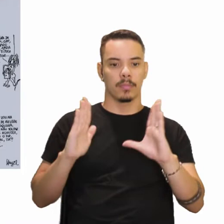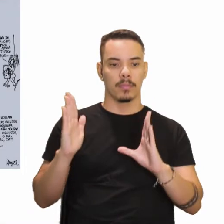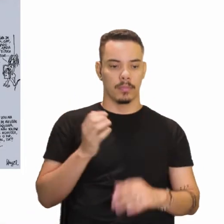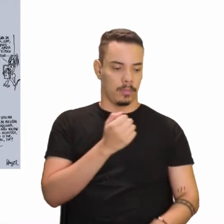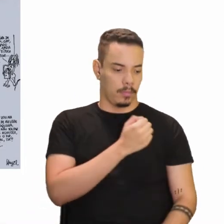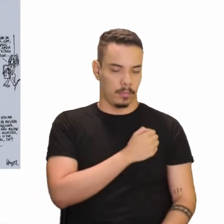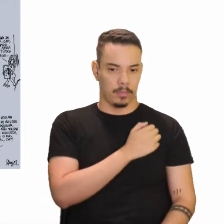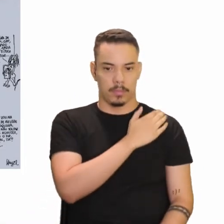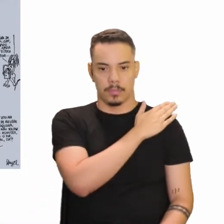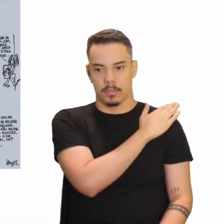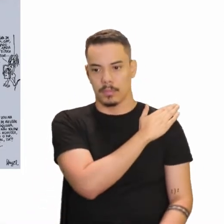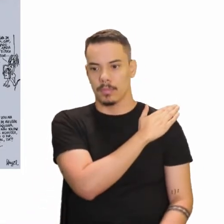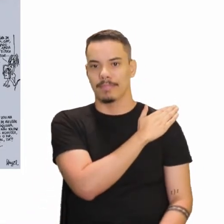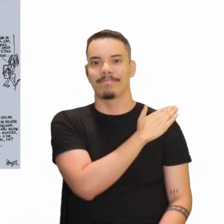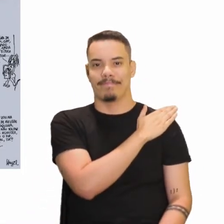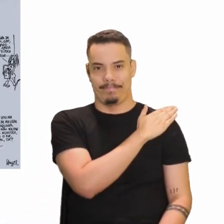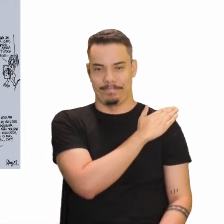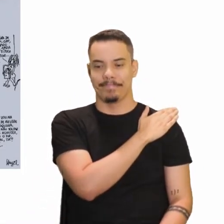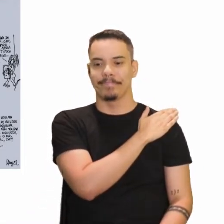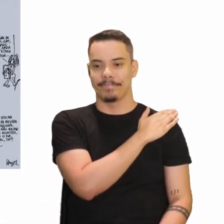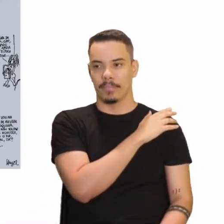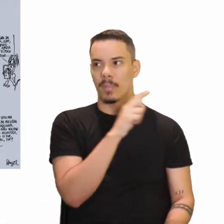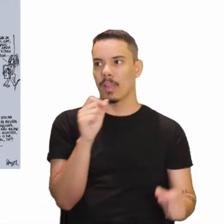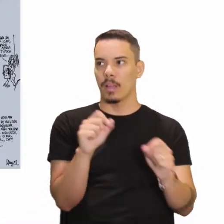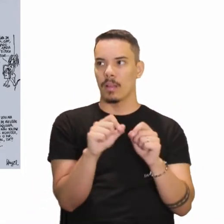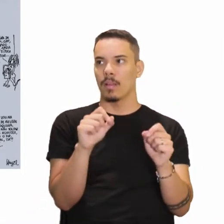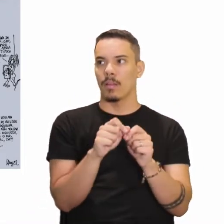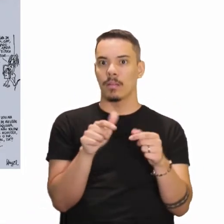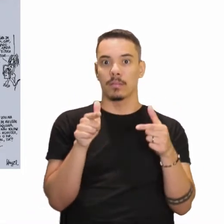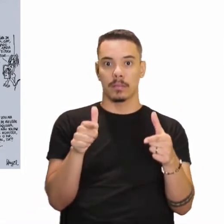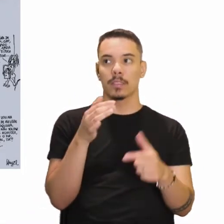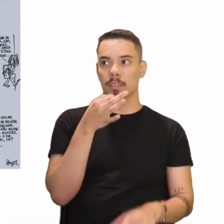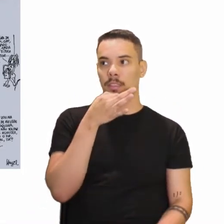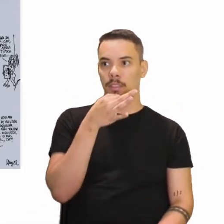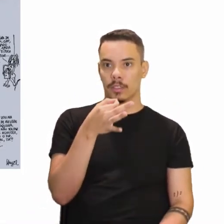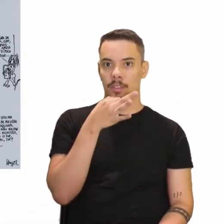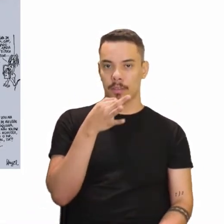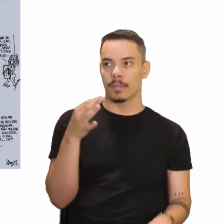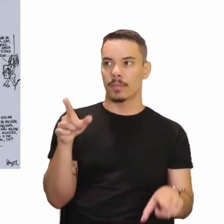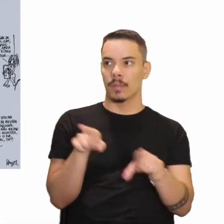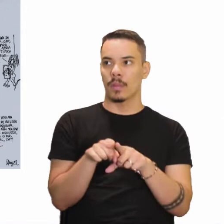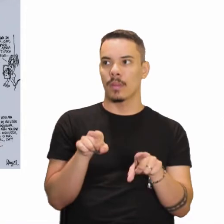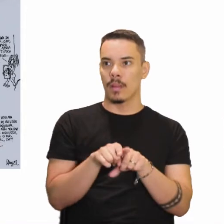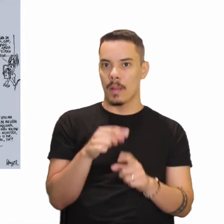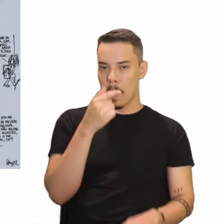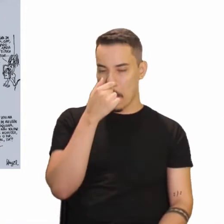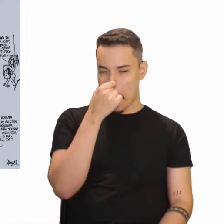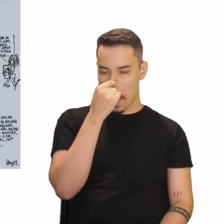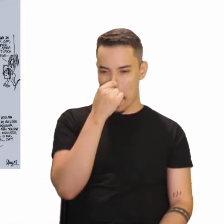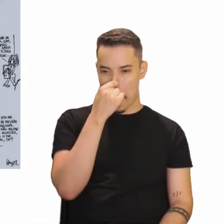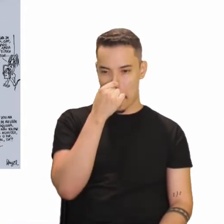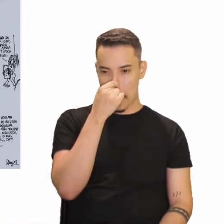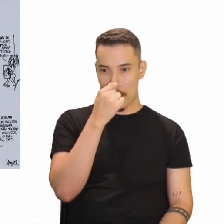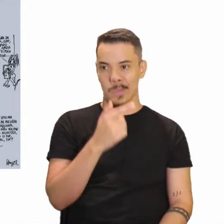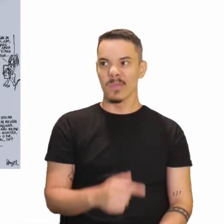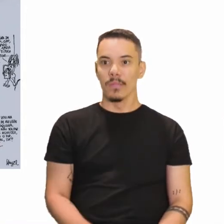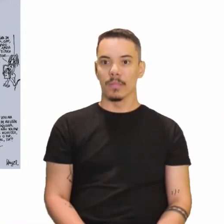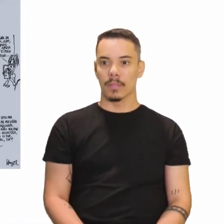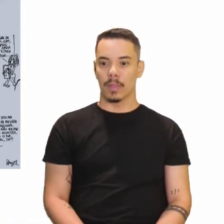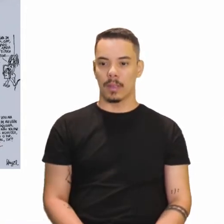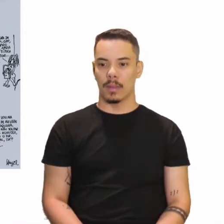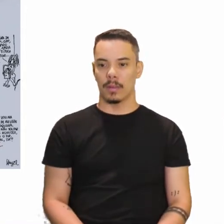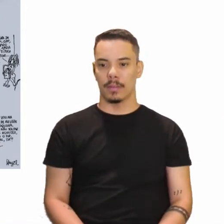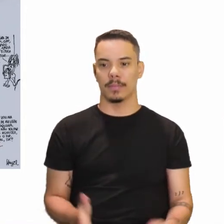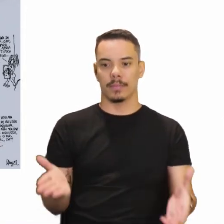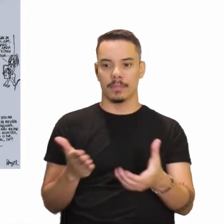da ditadura militar fazendo a crítica vamos lá amadinho mais aqui agora chegando